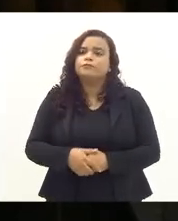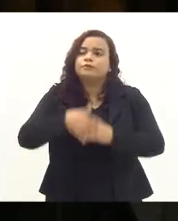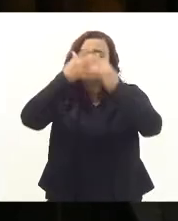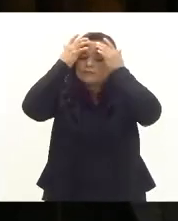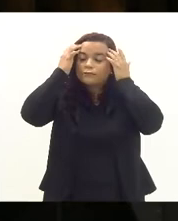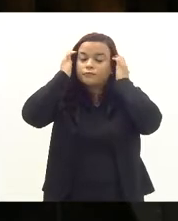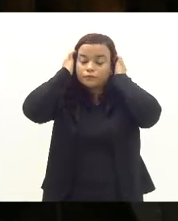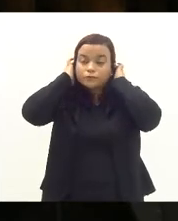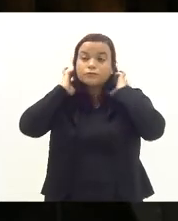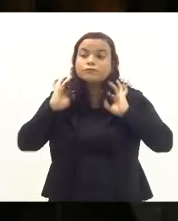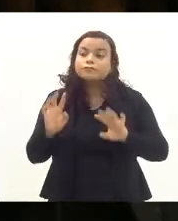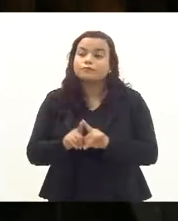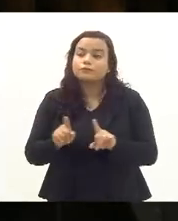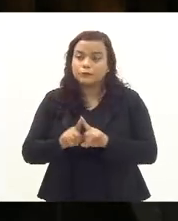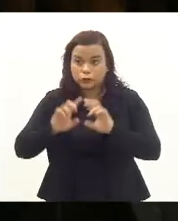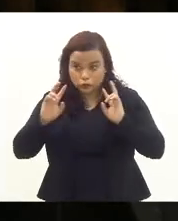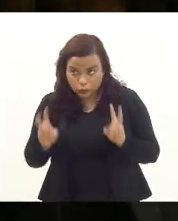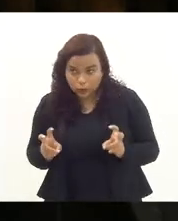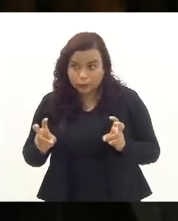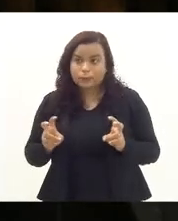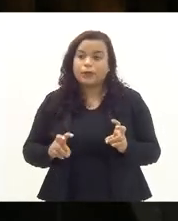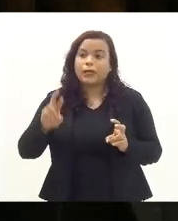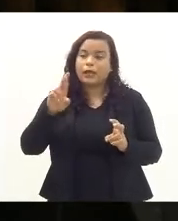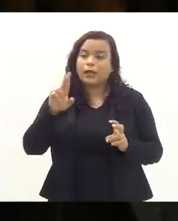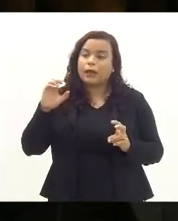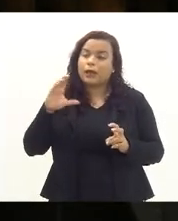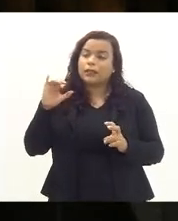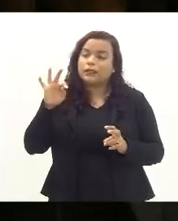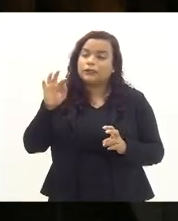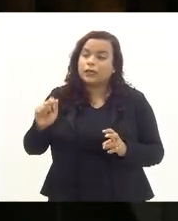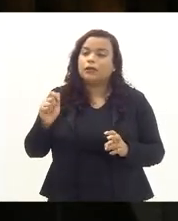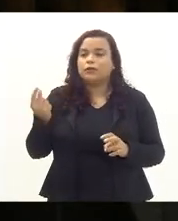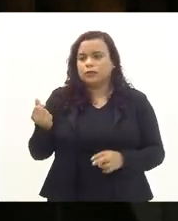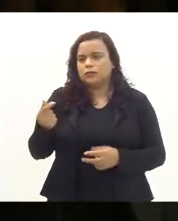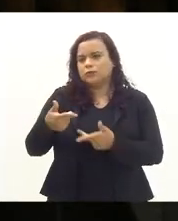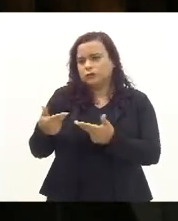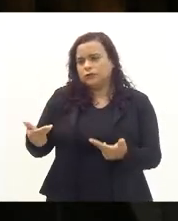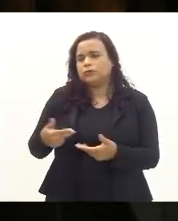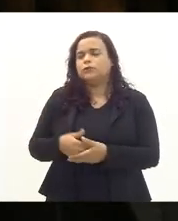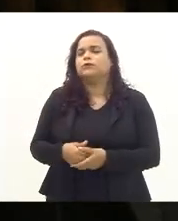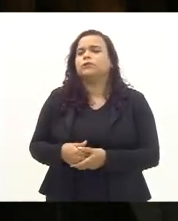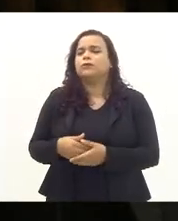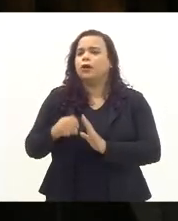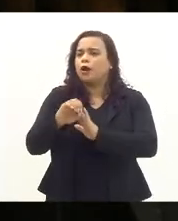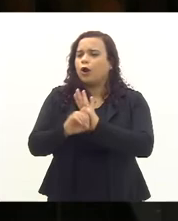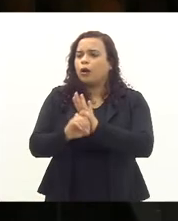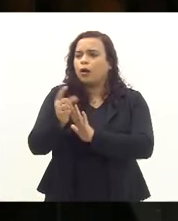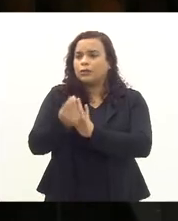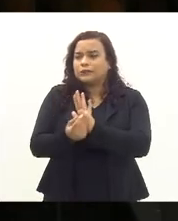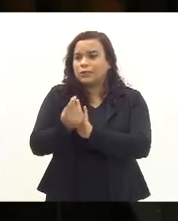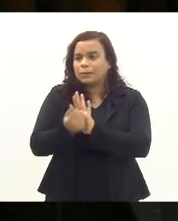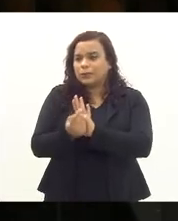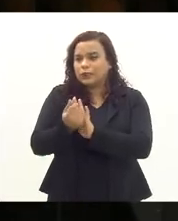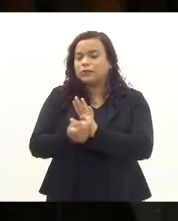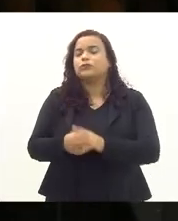vamos em relação à receita chora presidência o orçamento